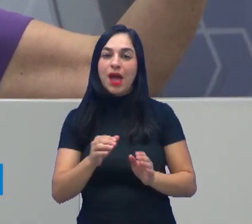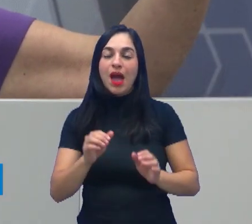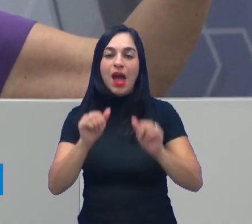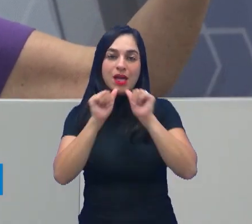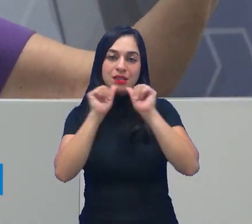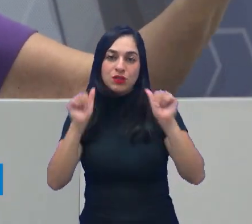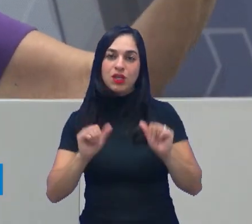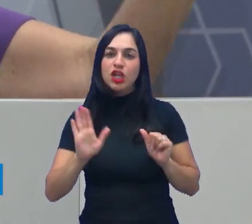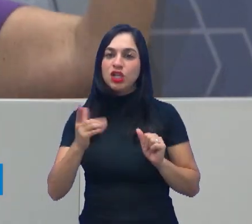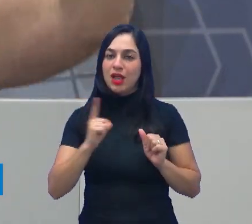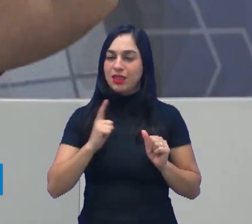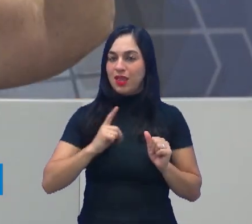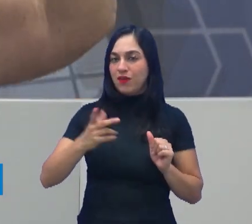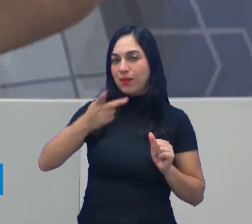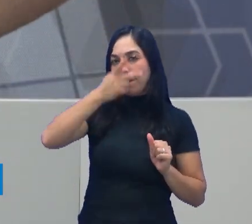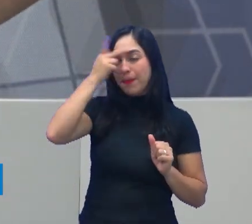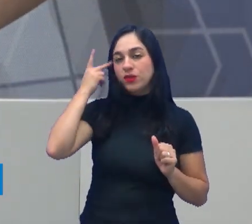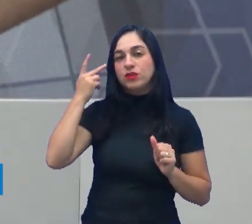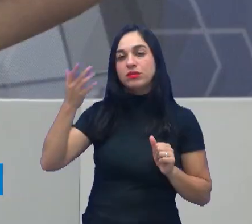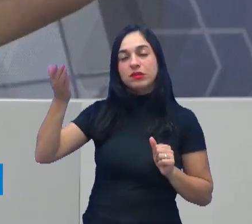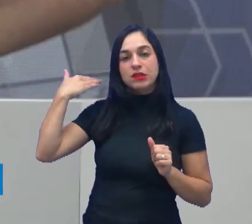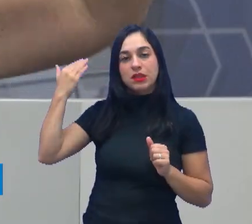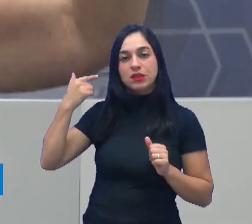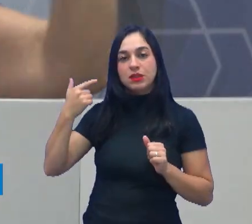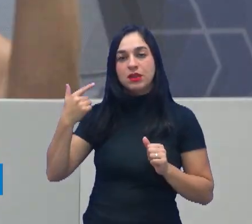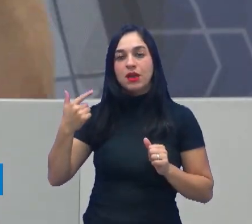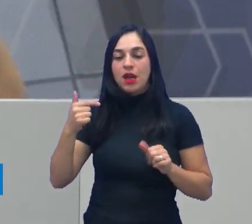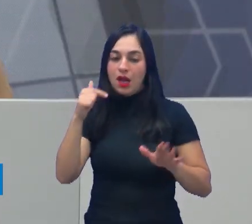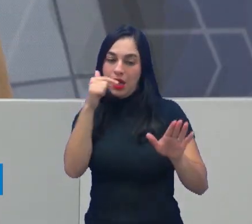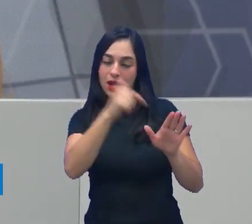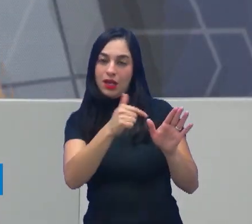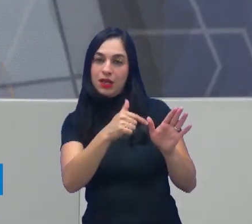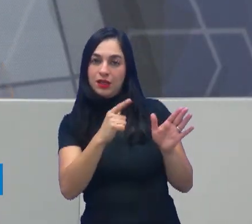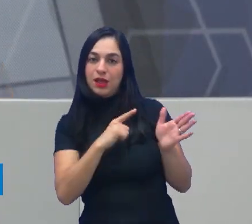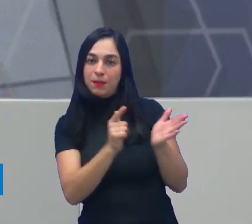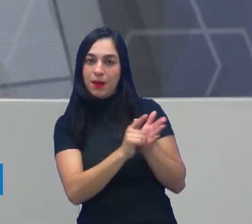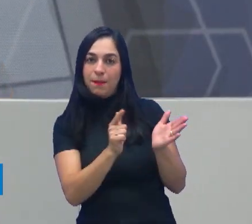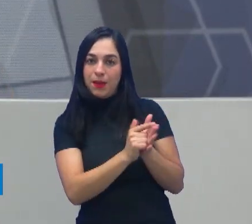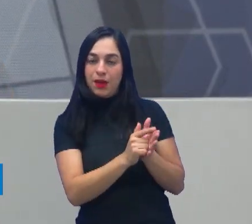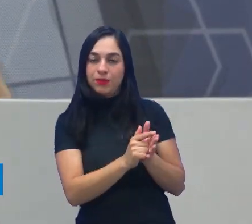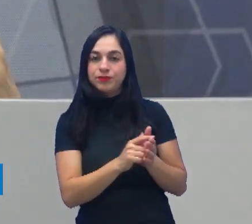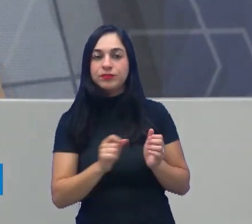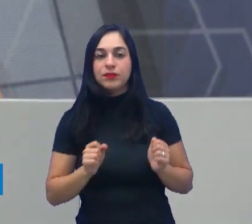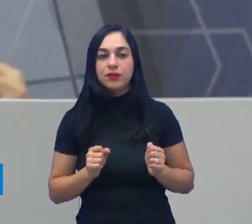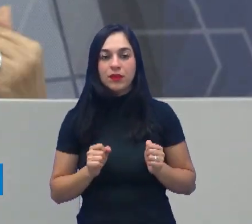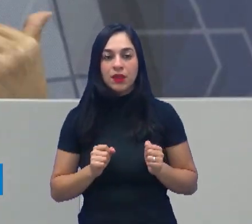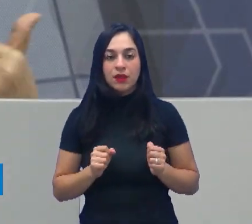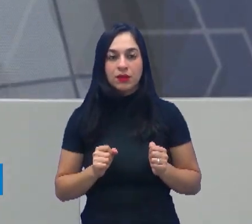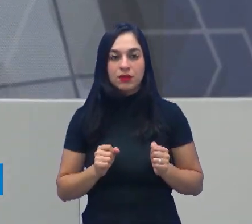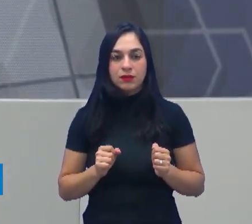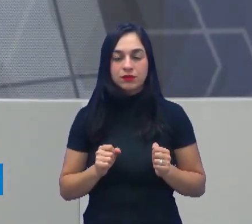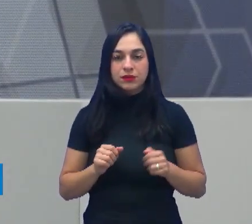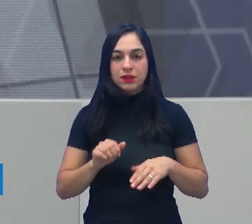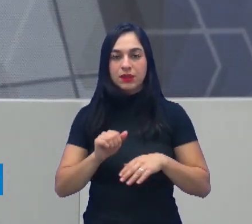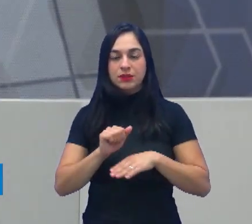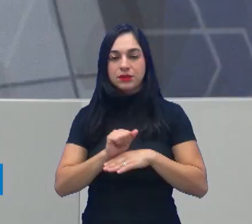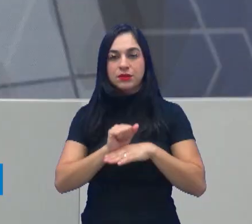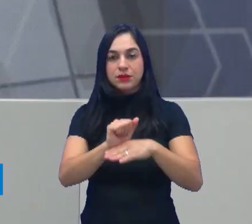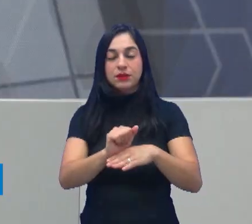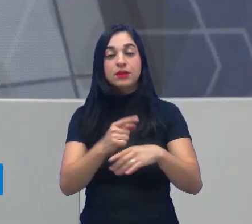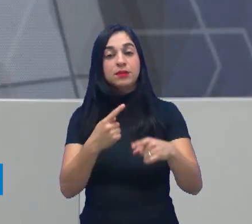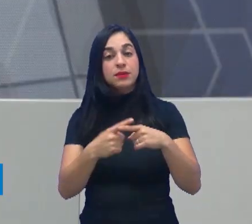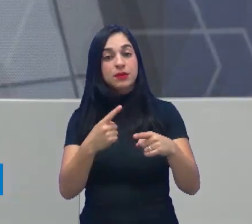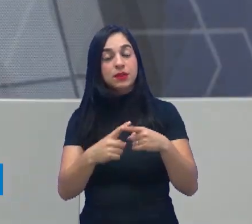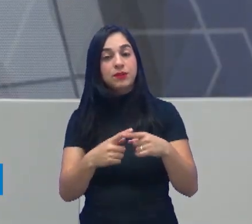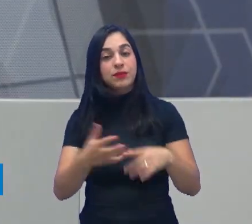minha época, que não está mais no cargo, mas está ali, que não pode pôr o nome só das vereadoras, porque teve uma época que nós